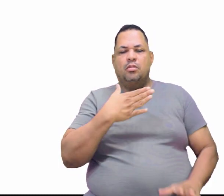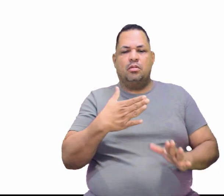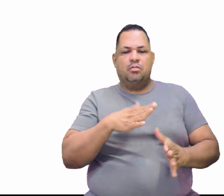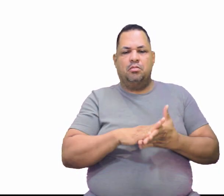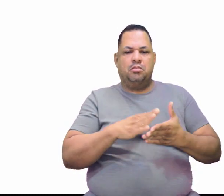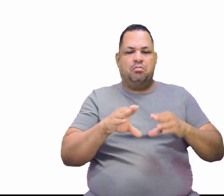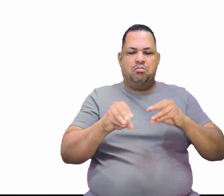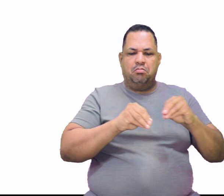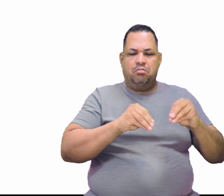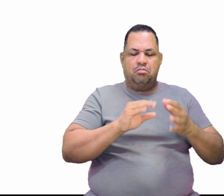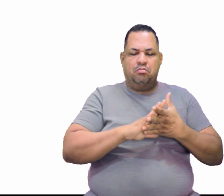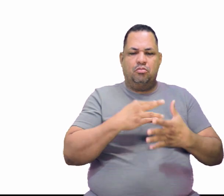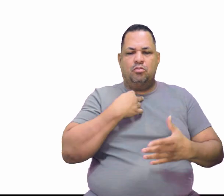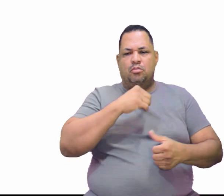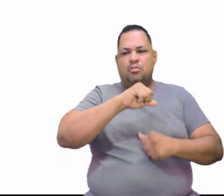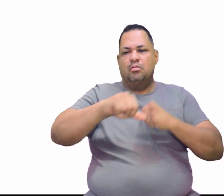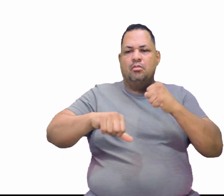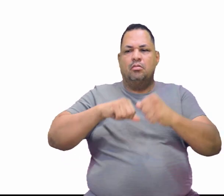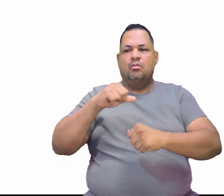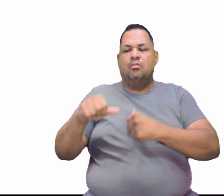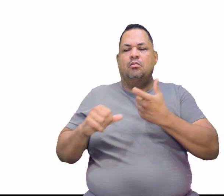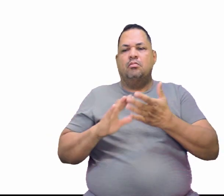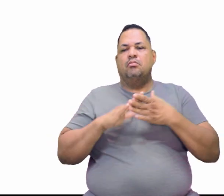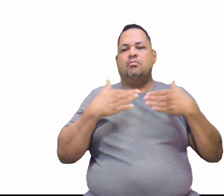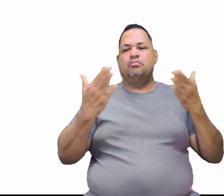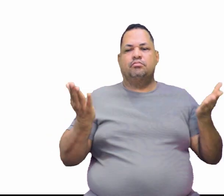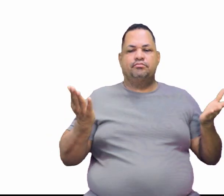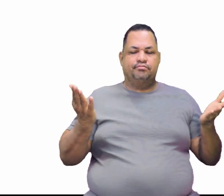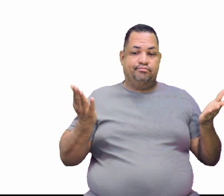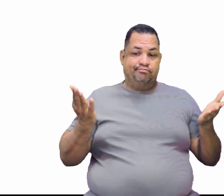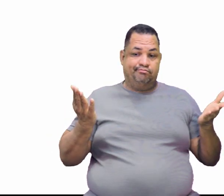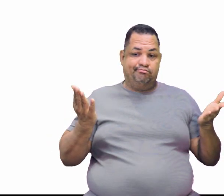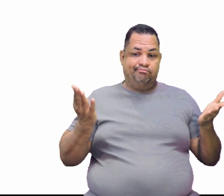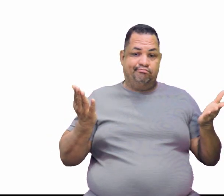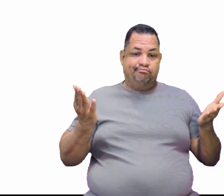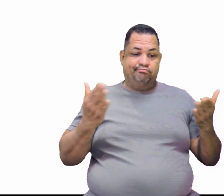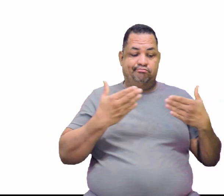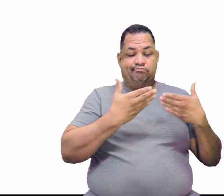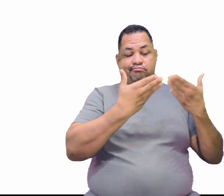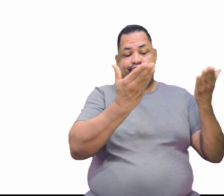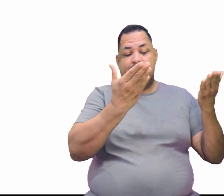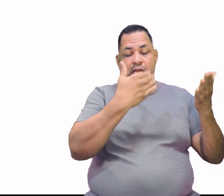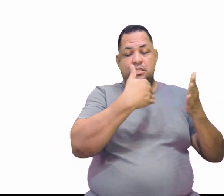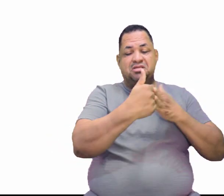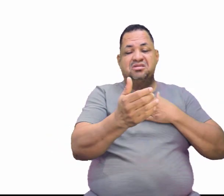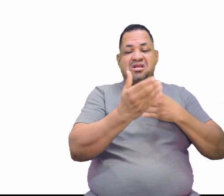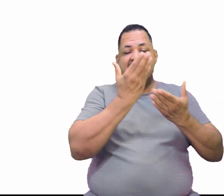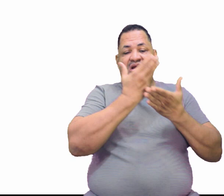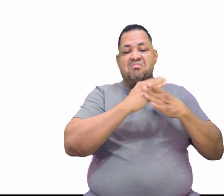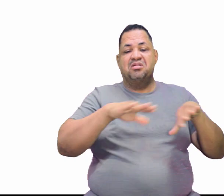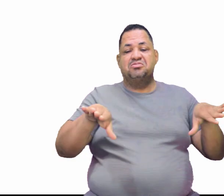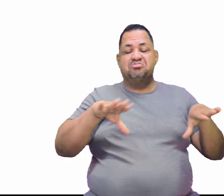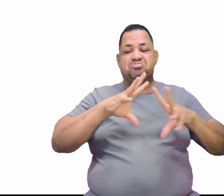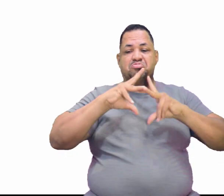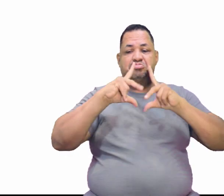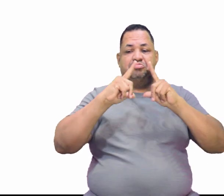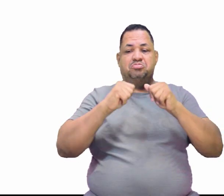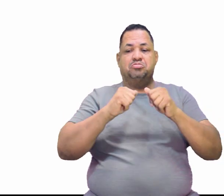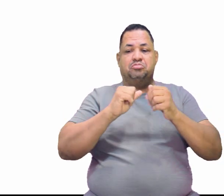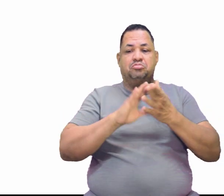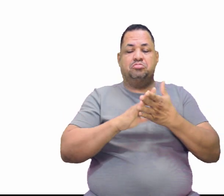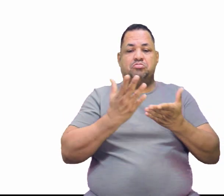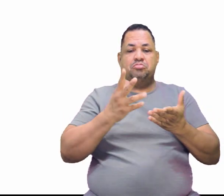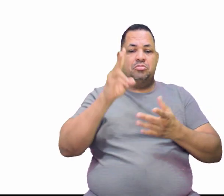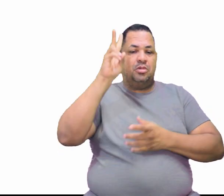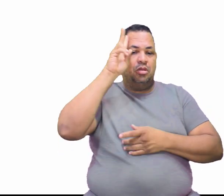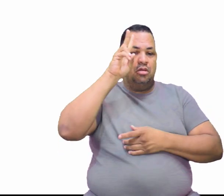mexer. Ah, porque não pode alterar. Ah, isso é aquilo. Então, está indo embora o